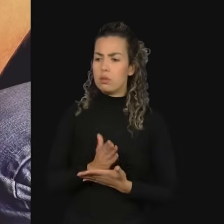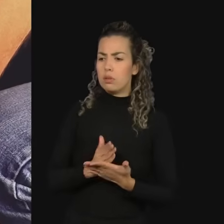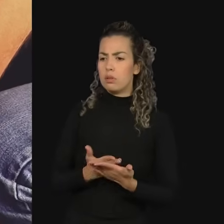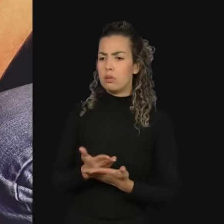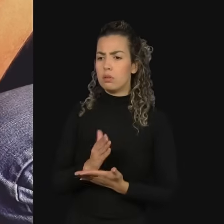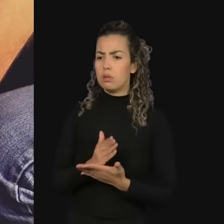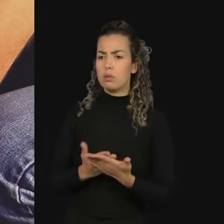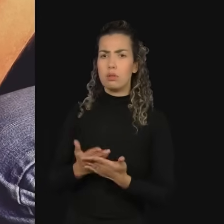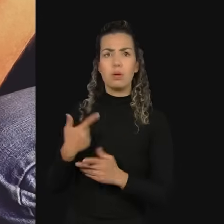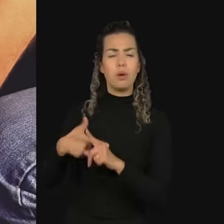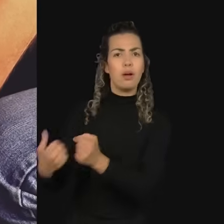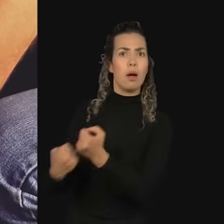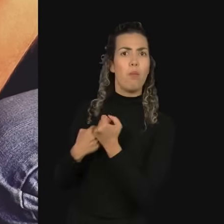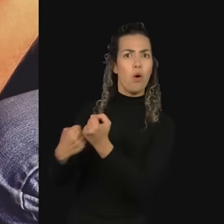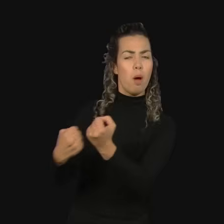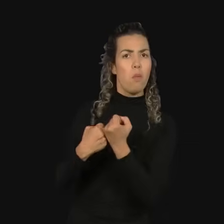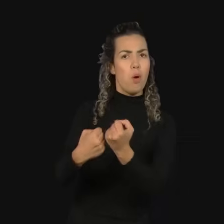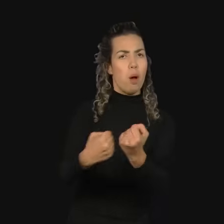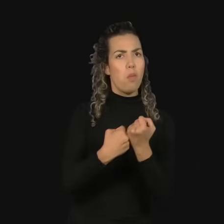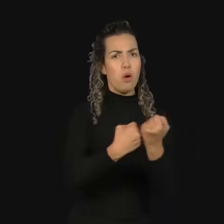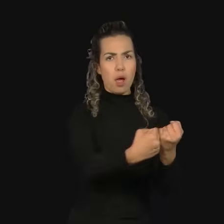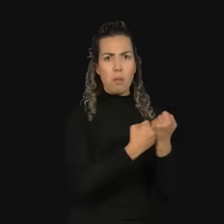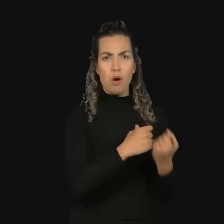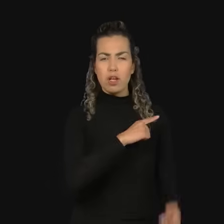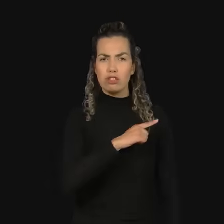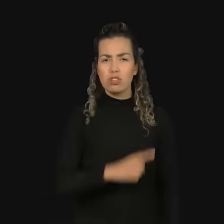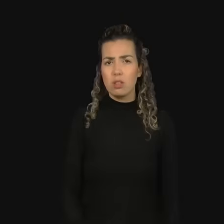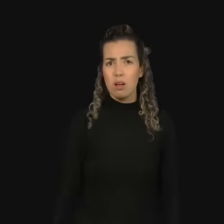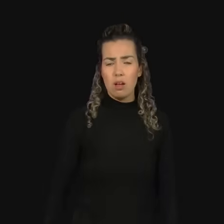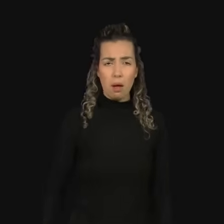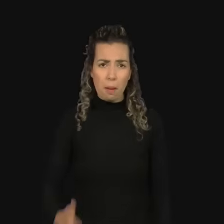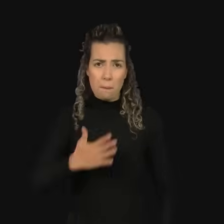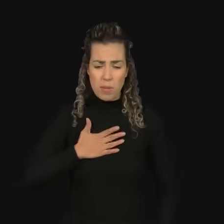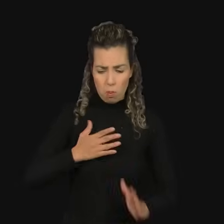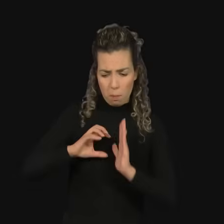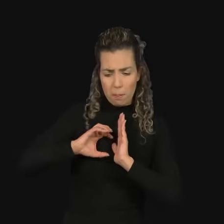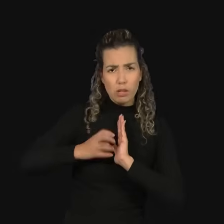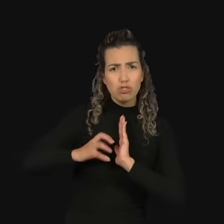Meu partido é coração partido.